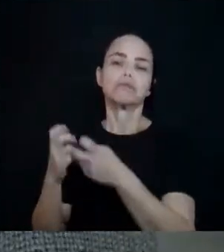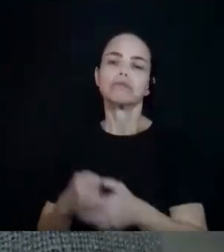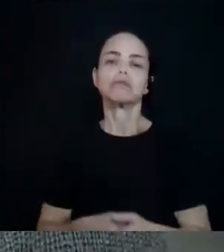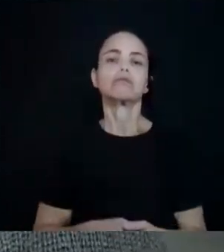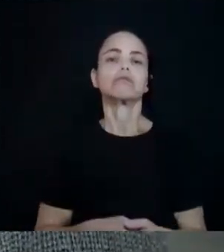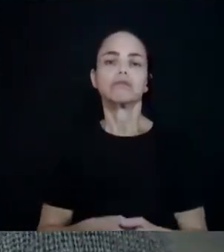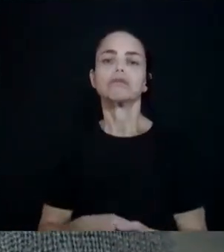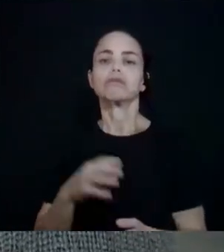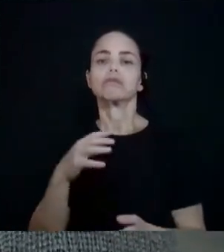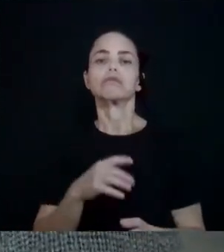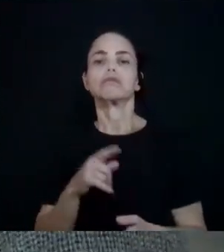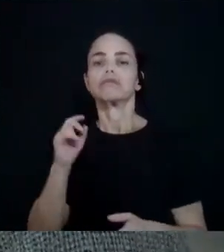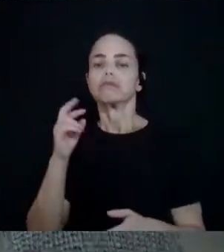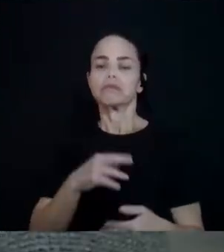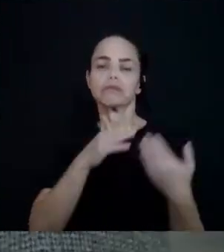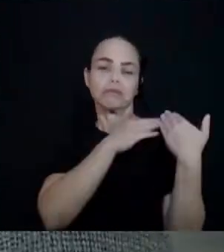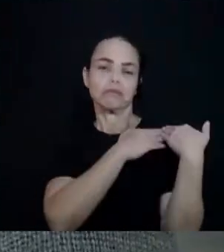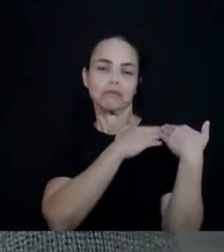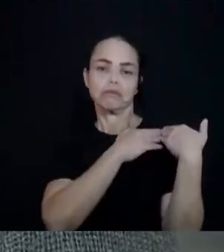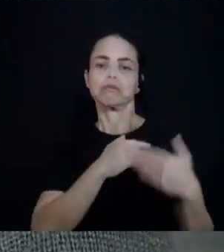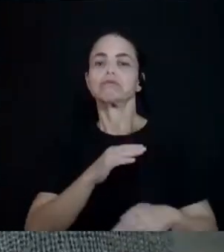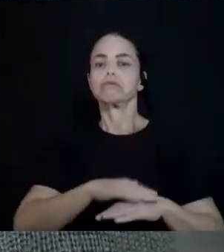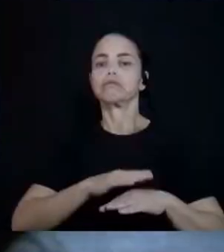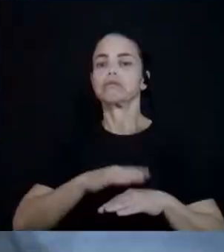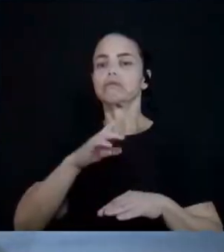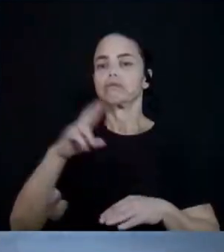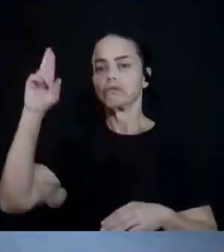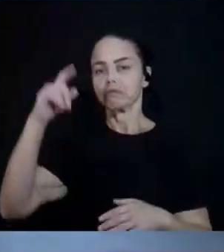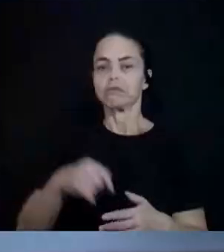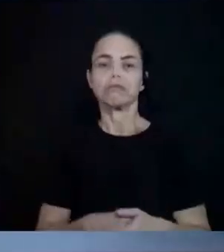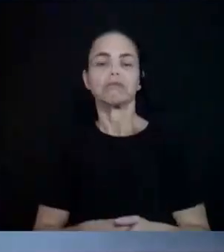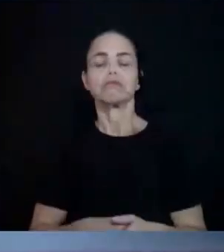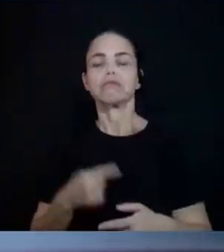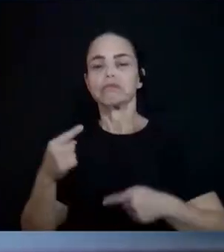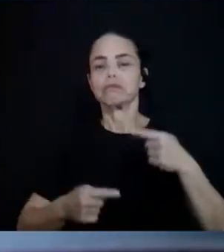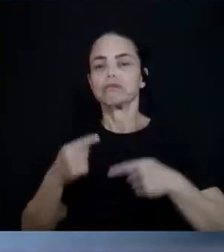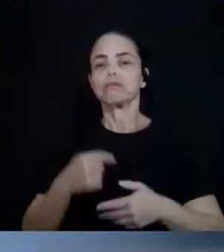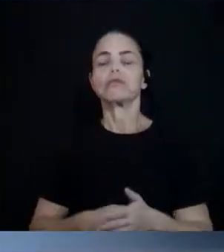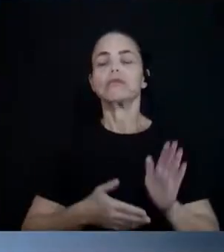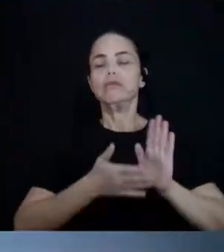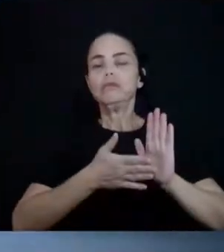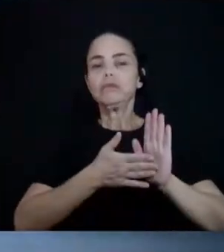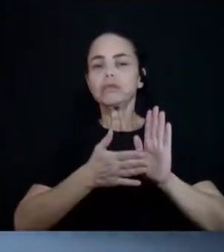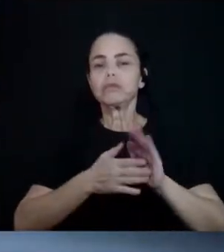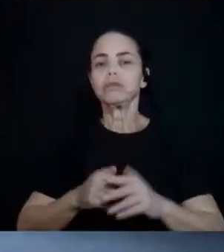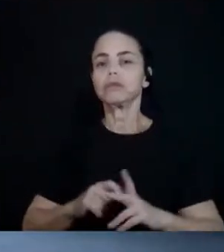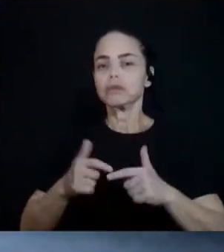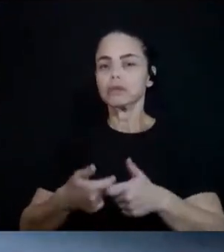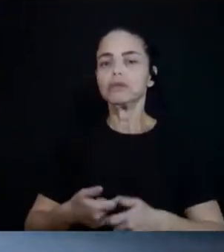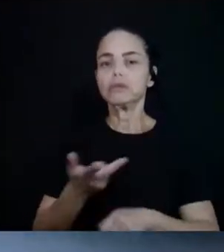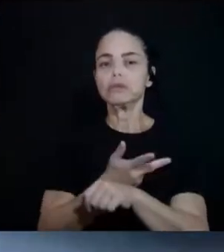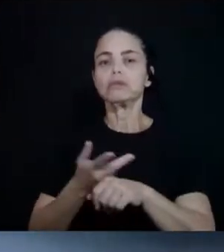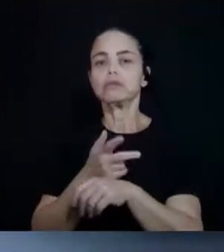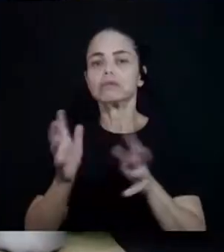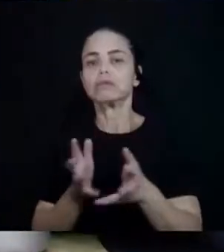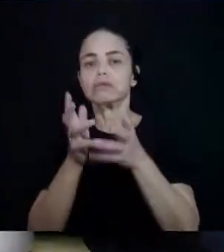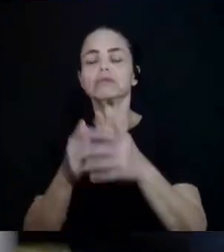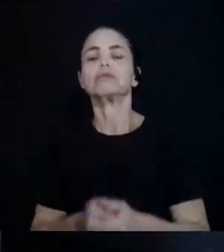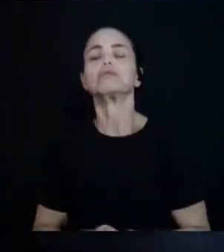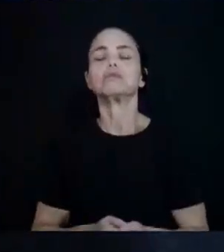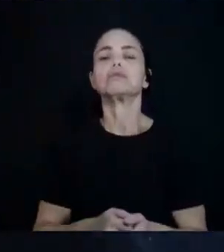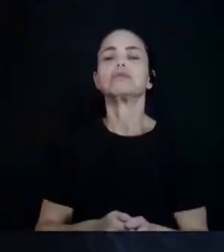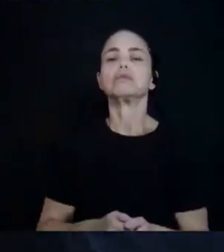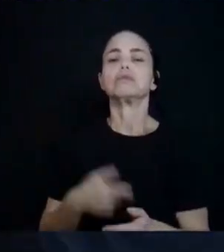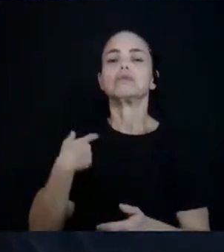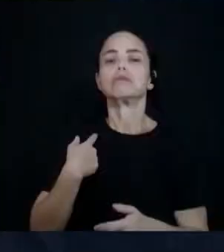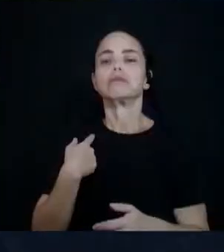é responsável, quem, né, faz tudo na política. A proposta da ação também busca incentivar o pensamento crítico e